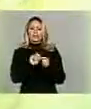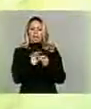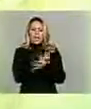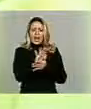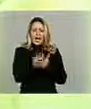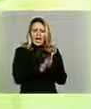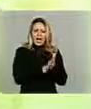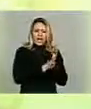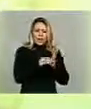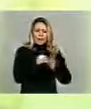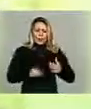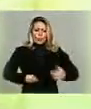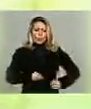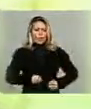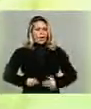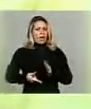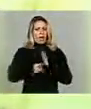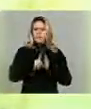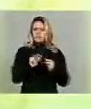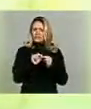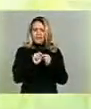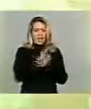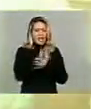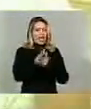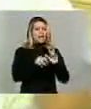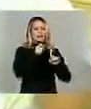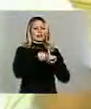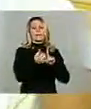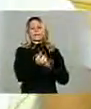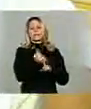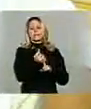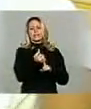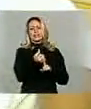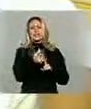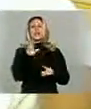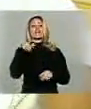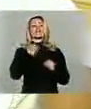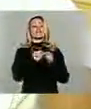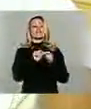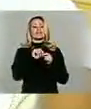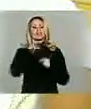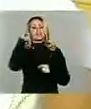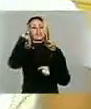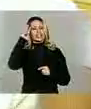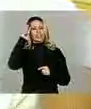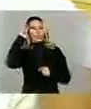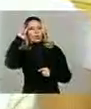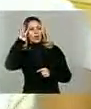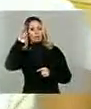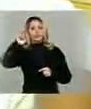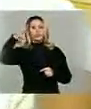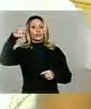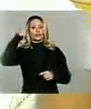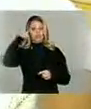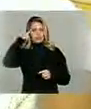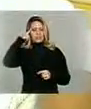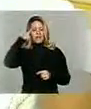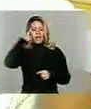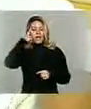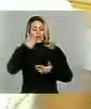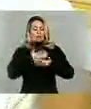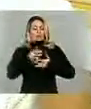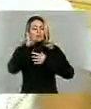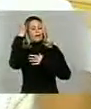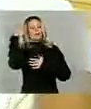nenhuma ecografia antes desses 6 meses? Não, eu ia fazer na terça-feira, numa quarta-feira, no outro dia, né? Aí eu passei